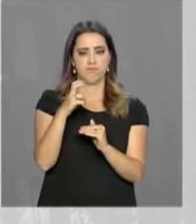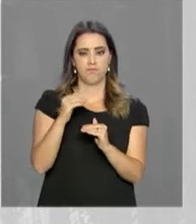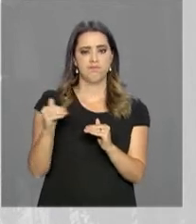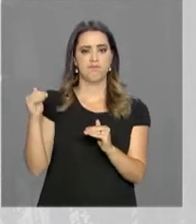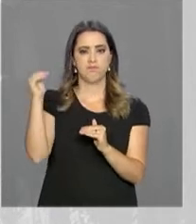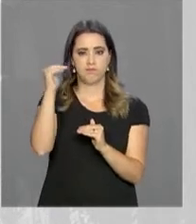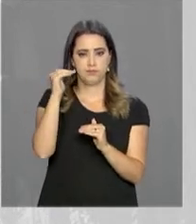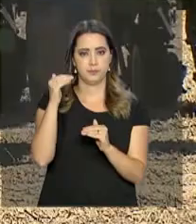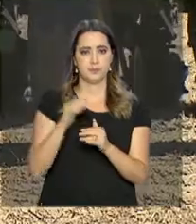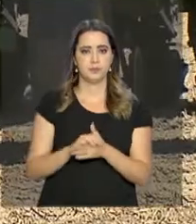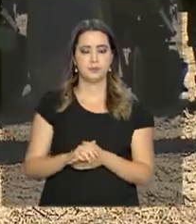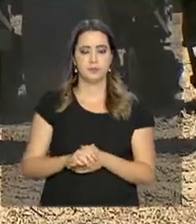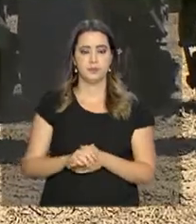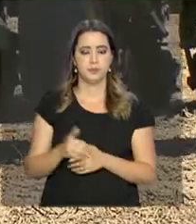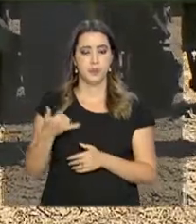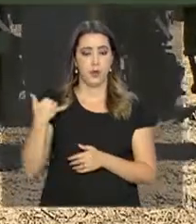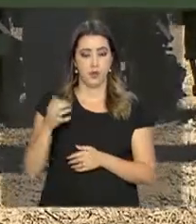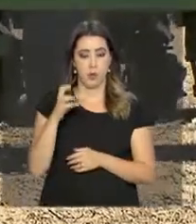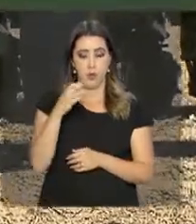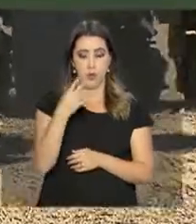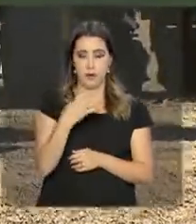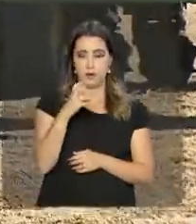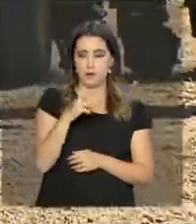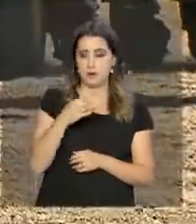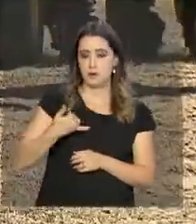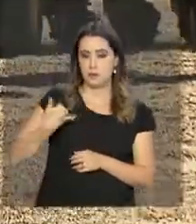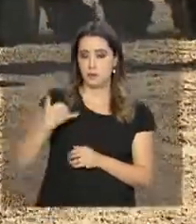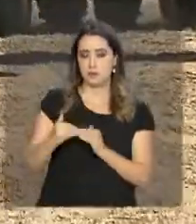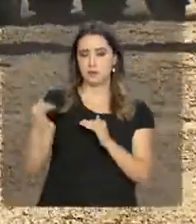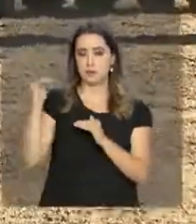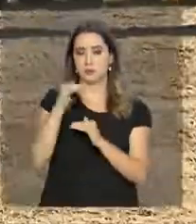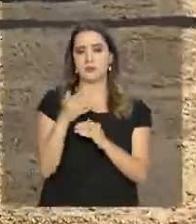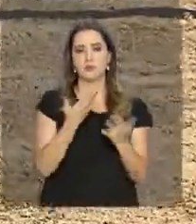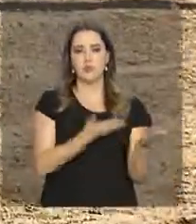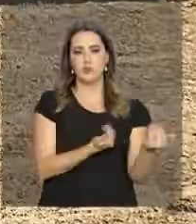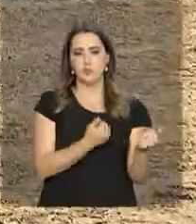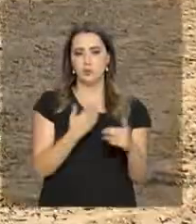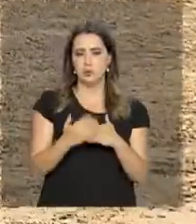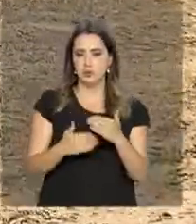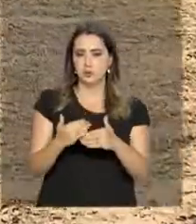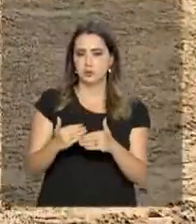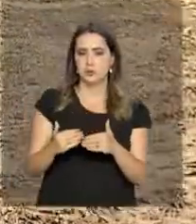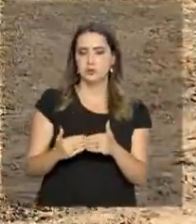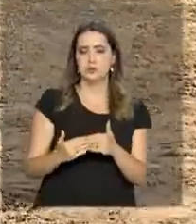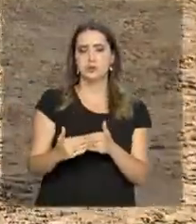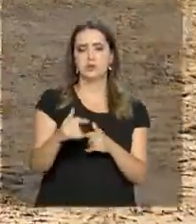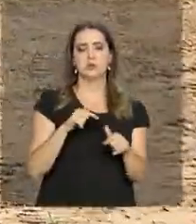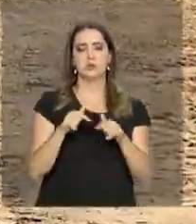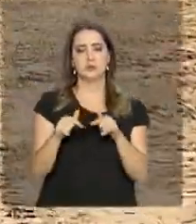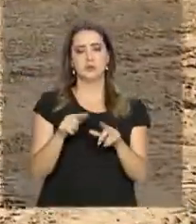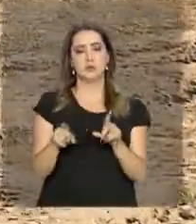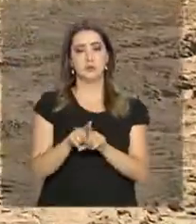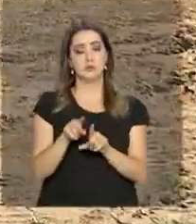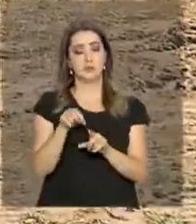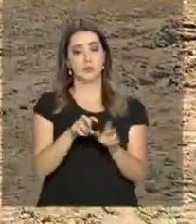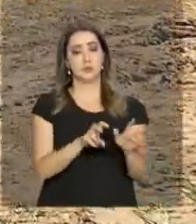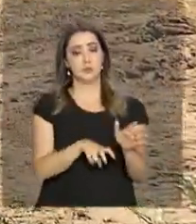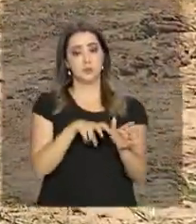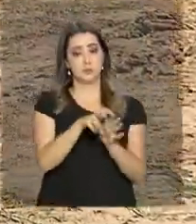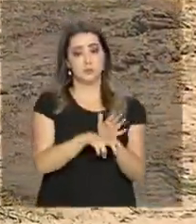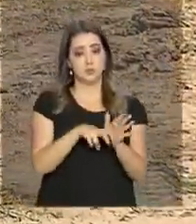anos aumentou e para mudar este quadro e fazer com que o jovem permaneça no campo o governo conta com um programa